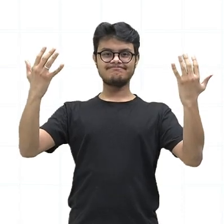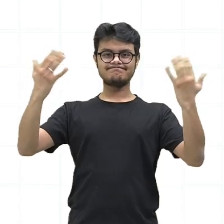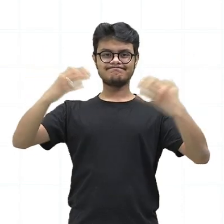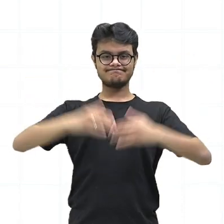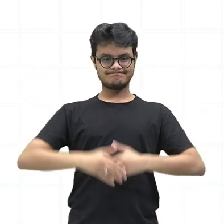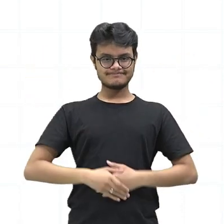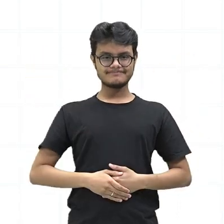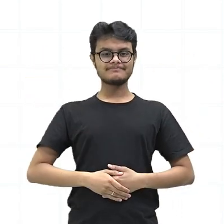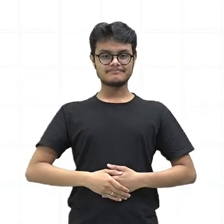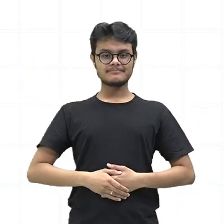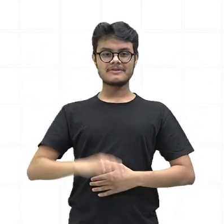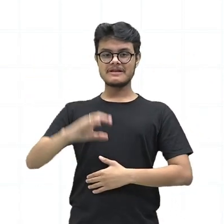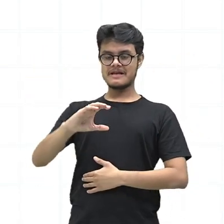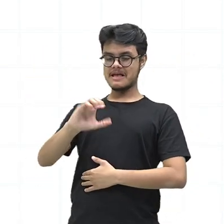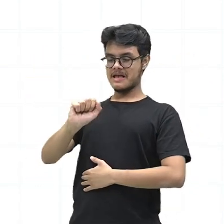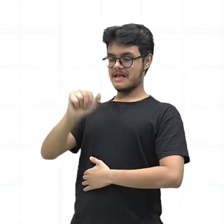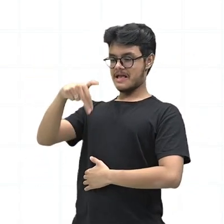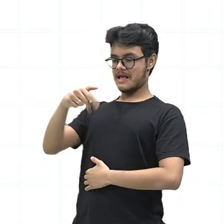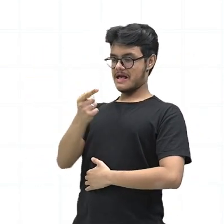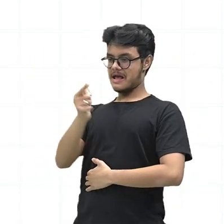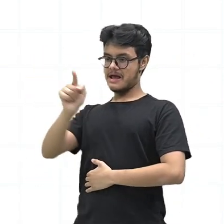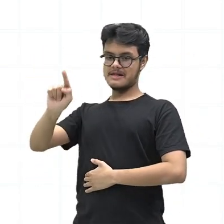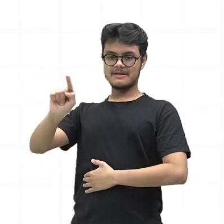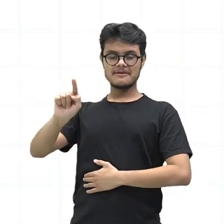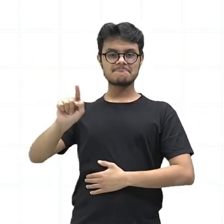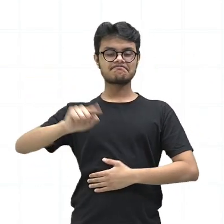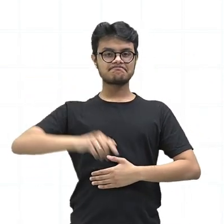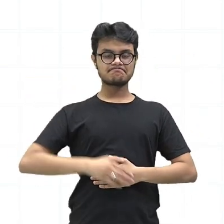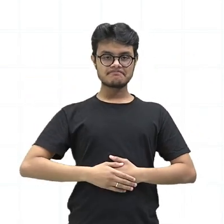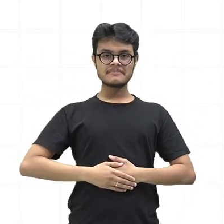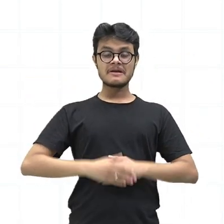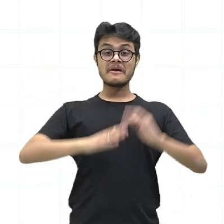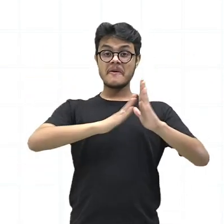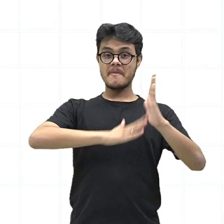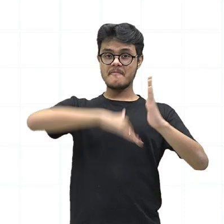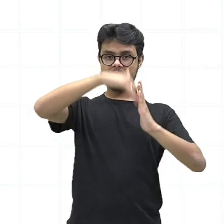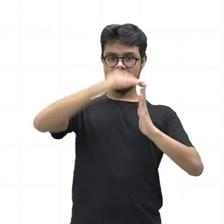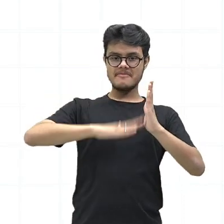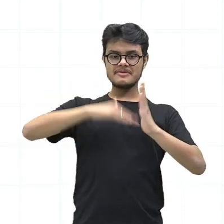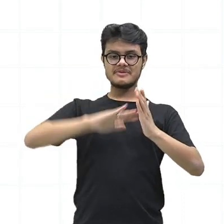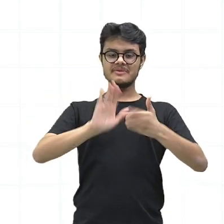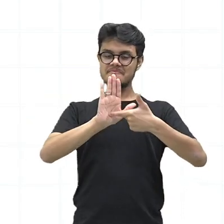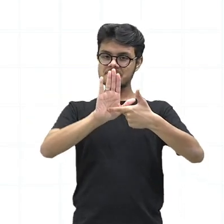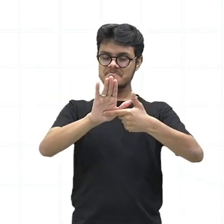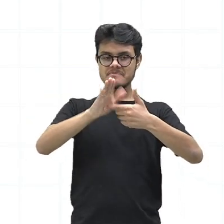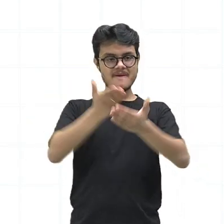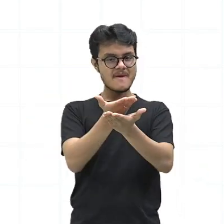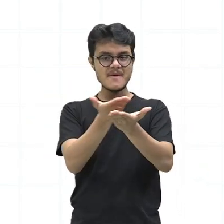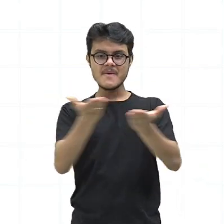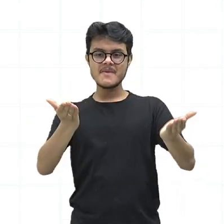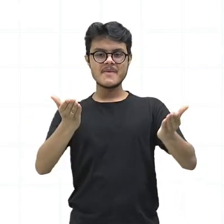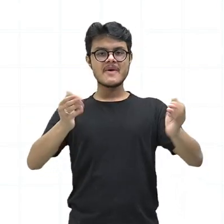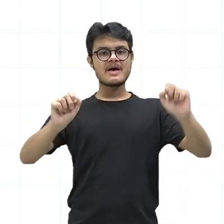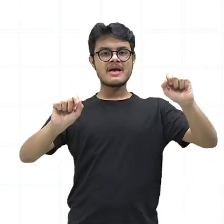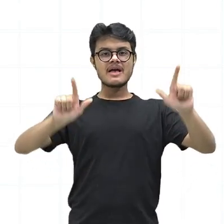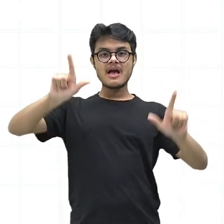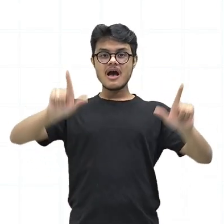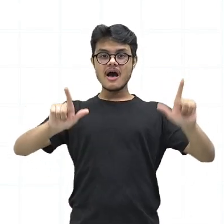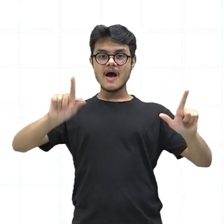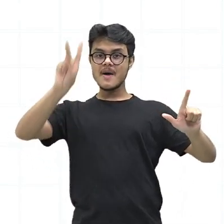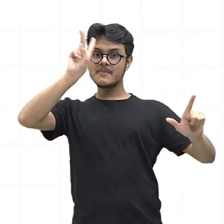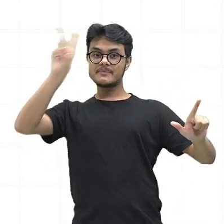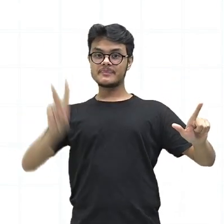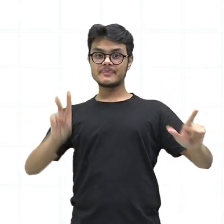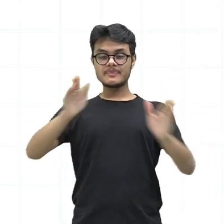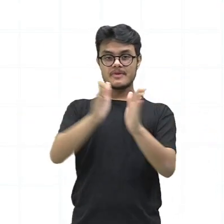que é essa obra aí do Paolo Veronese, é uma pintura representacional que retrata a história bíblica